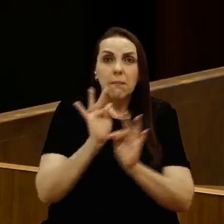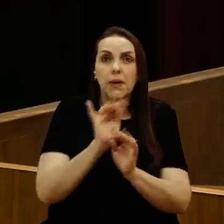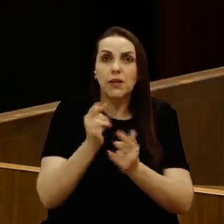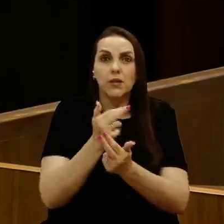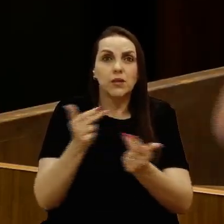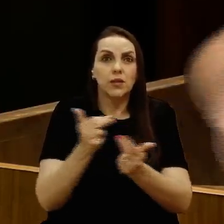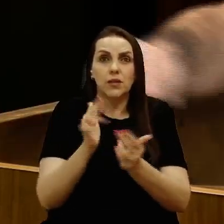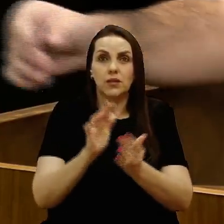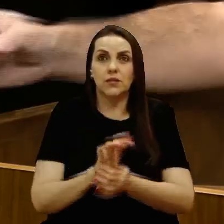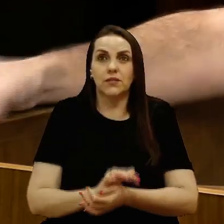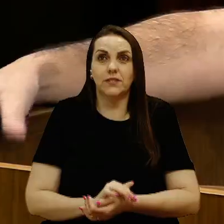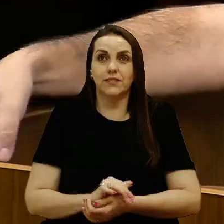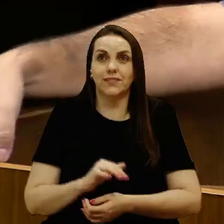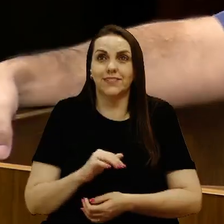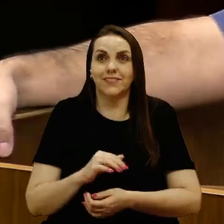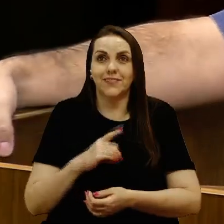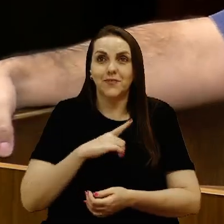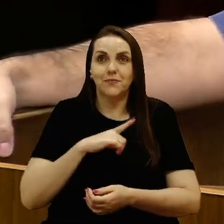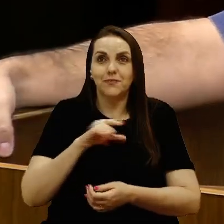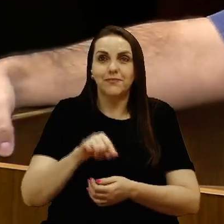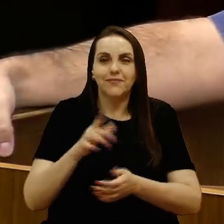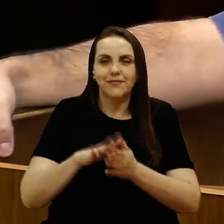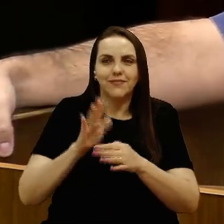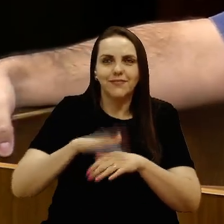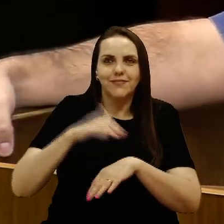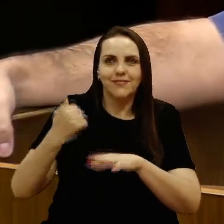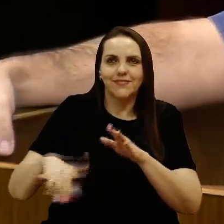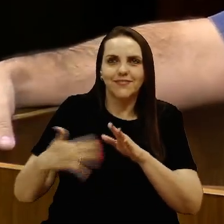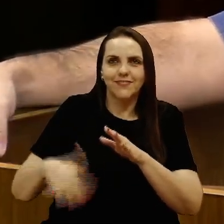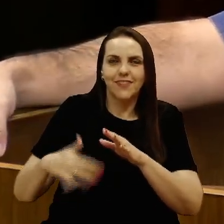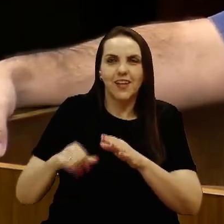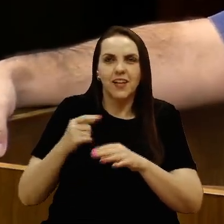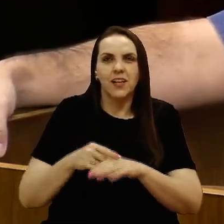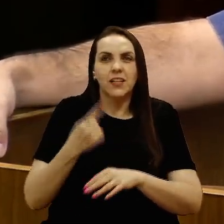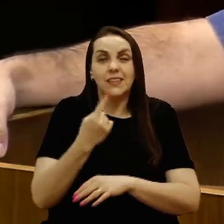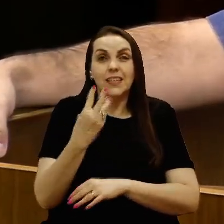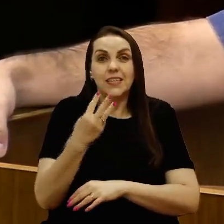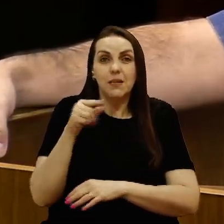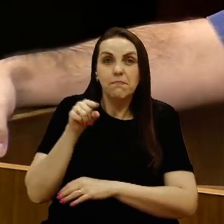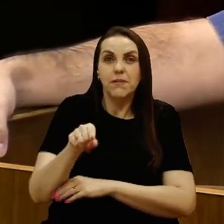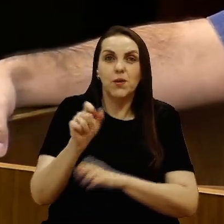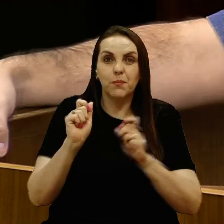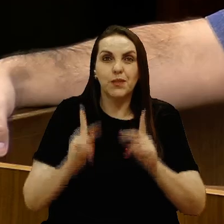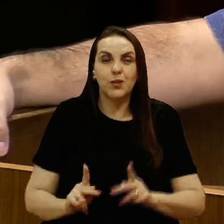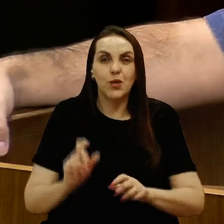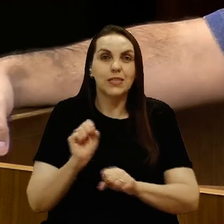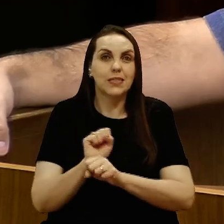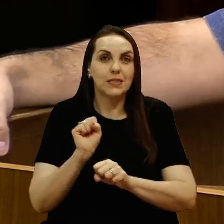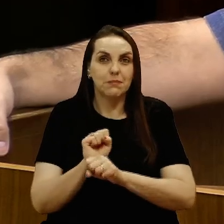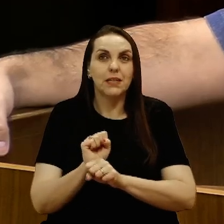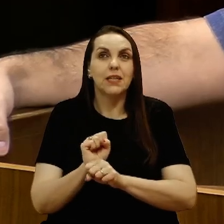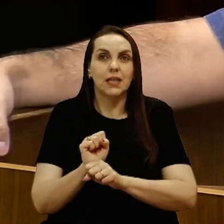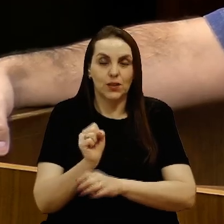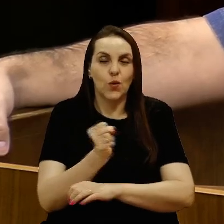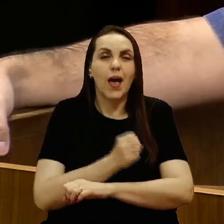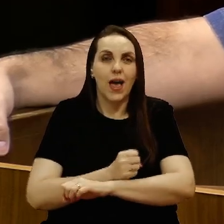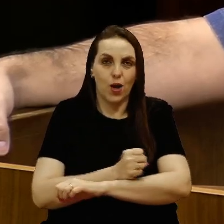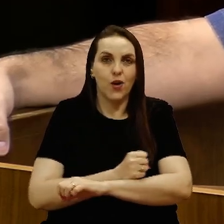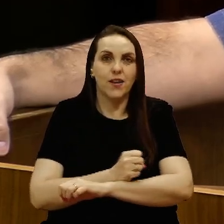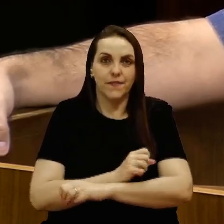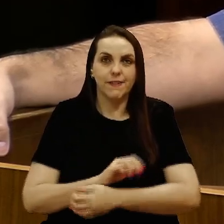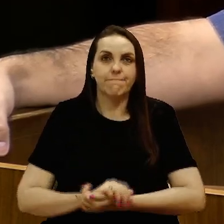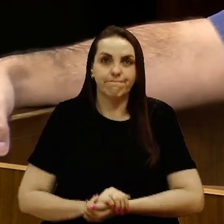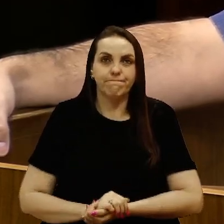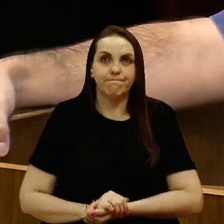custar mais caro. Então, nós temos hoje cerca de 13 mil pessoas aguardando uma ecografia, Sálvia, que representa o